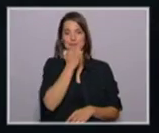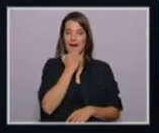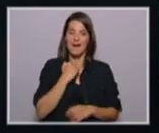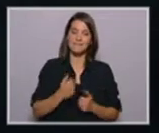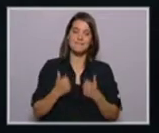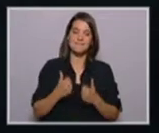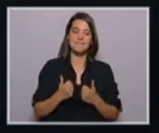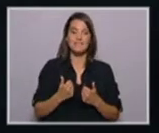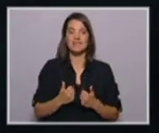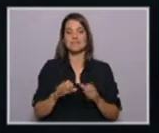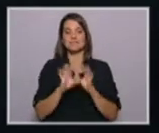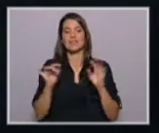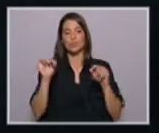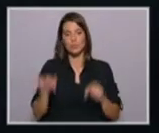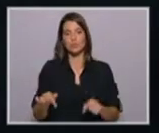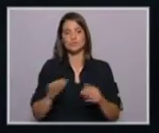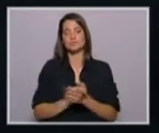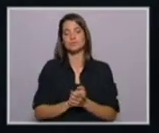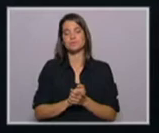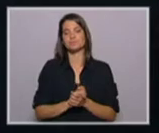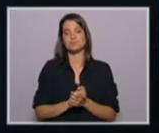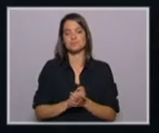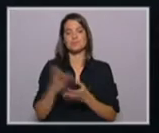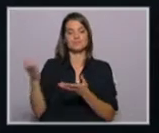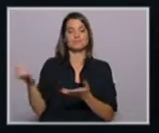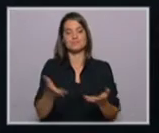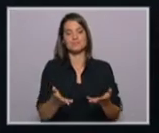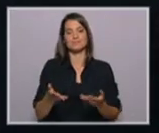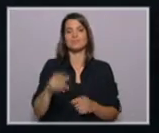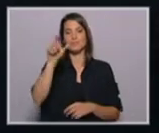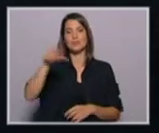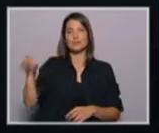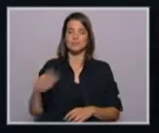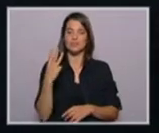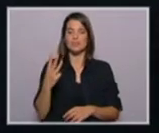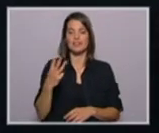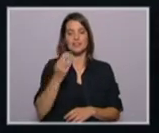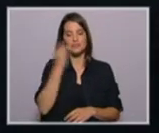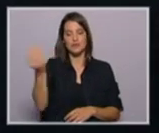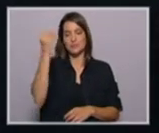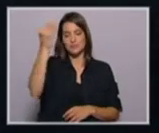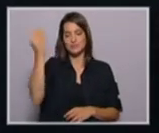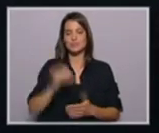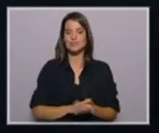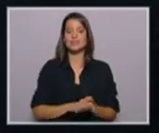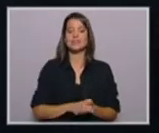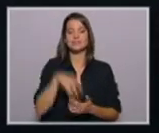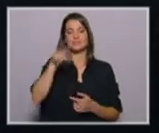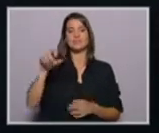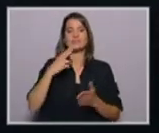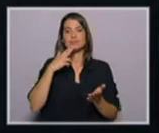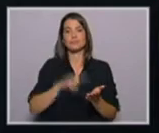pleasure as I have today to welcome 3 iconic figures, 3 genuine American